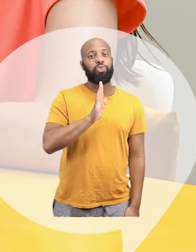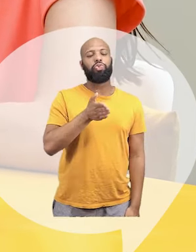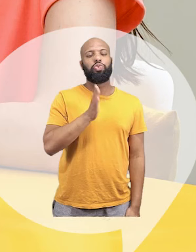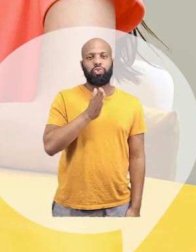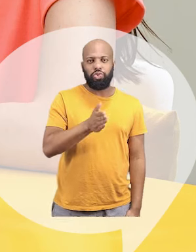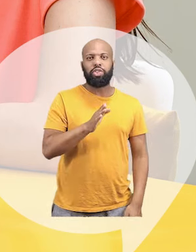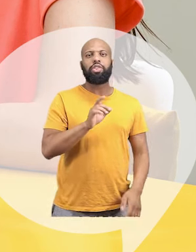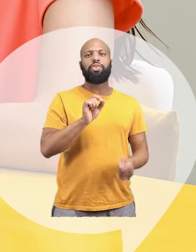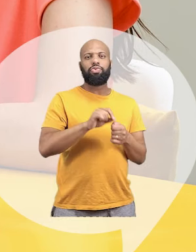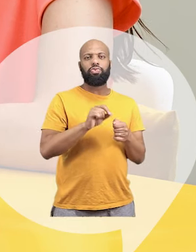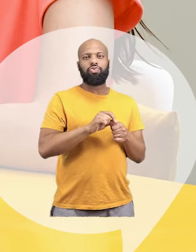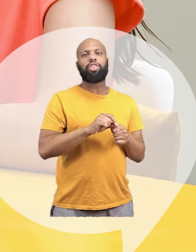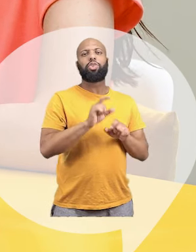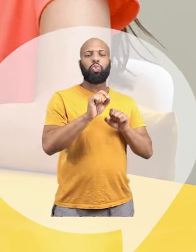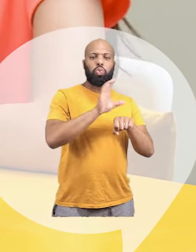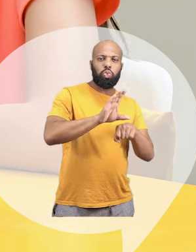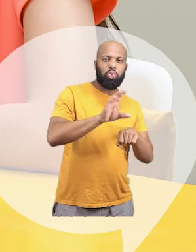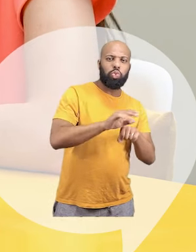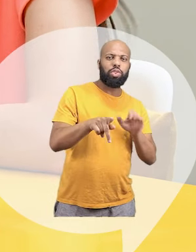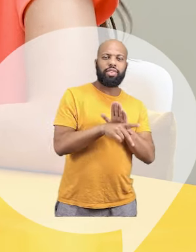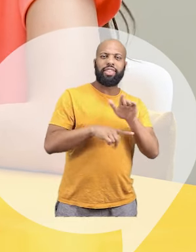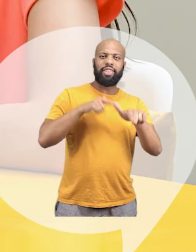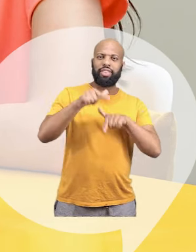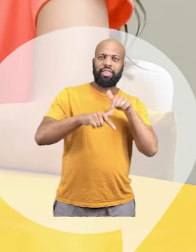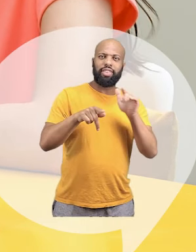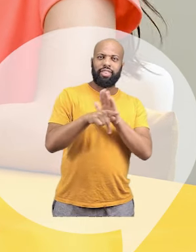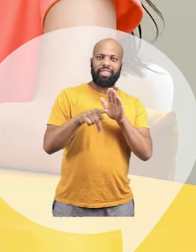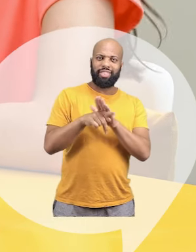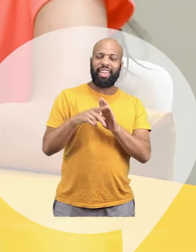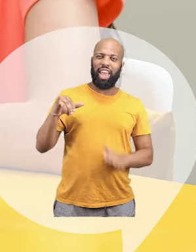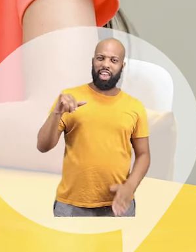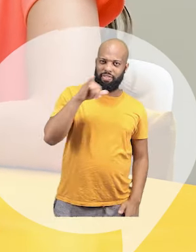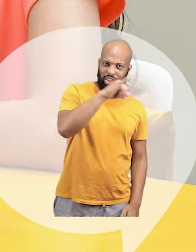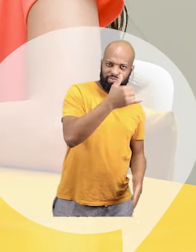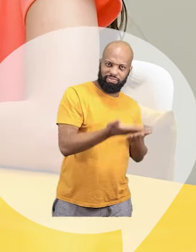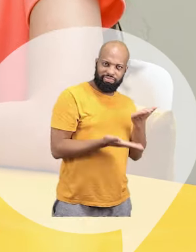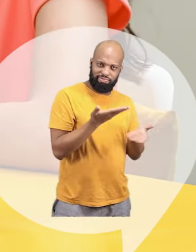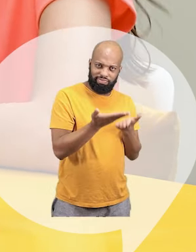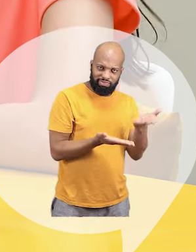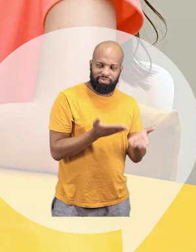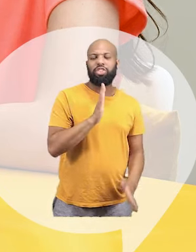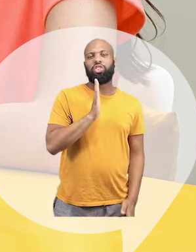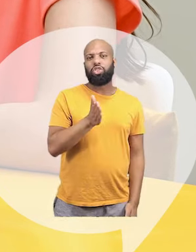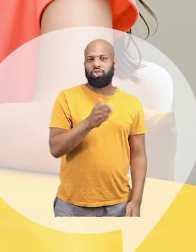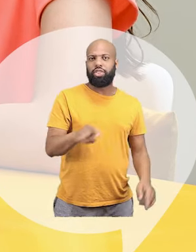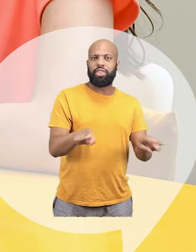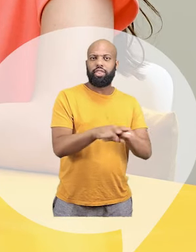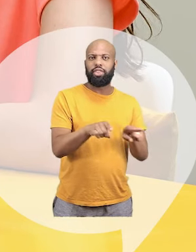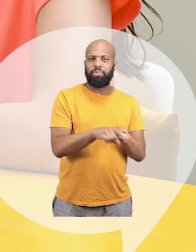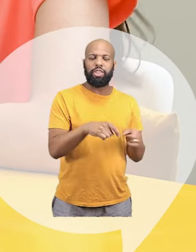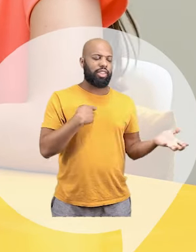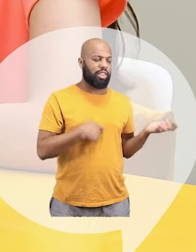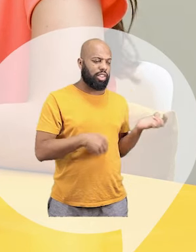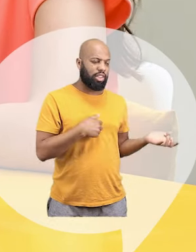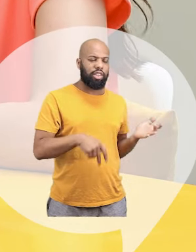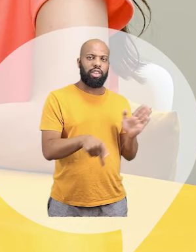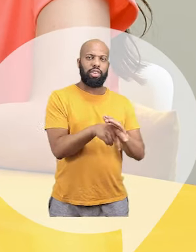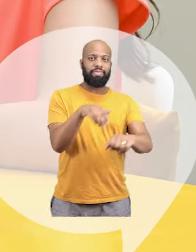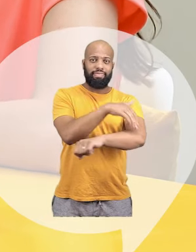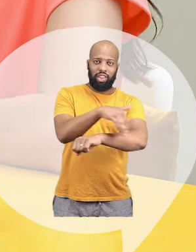já foi fez formação para ser comissário de bordo aeromoço Como diz ele já